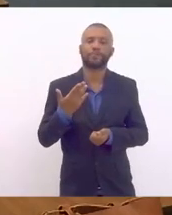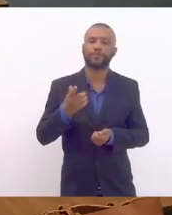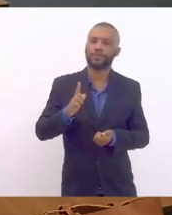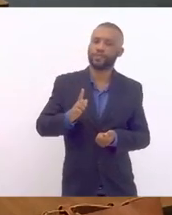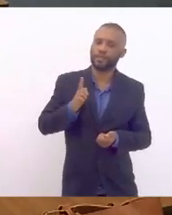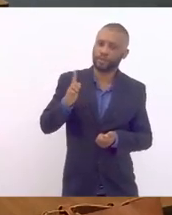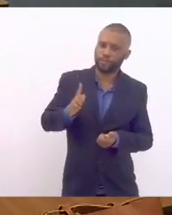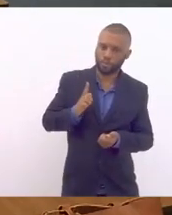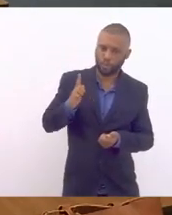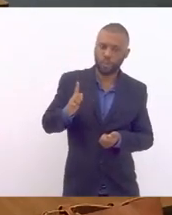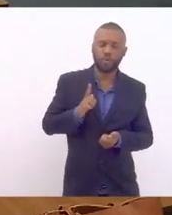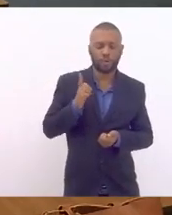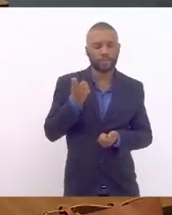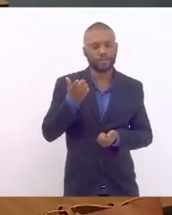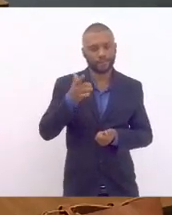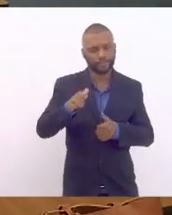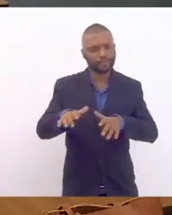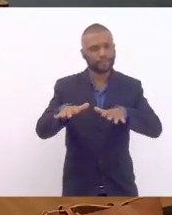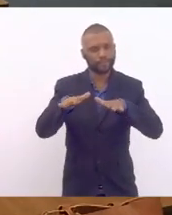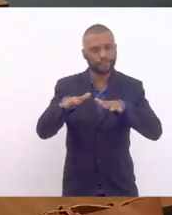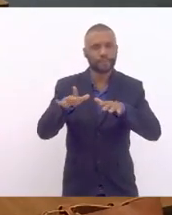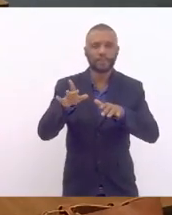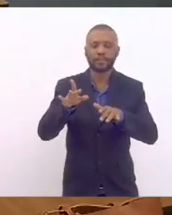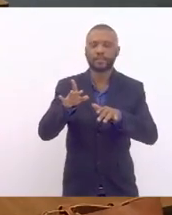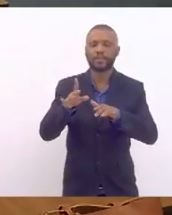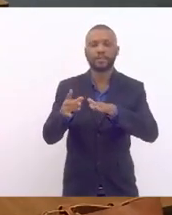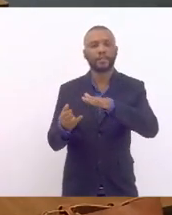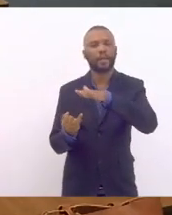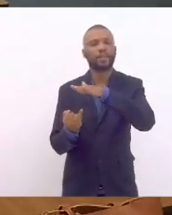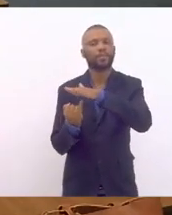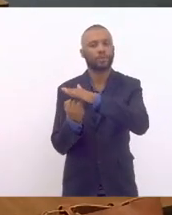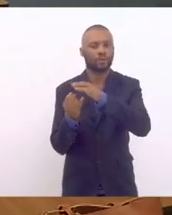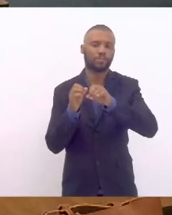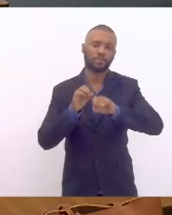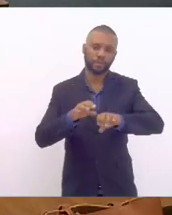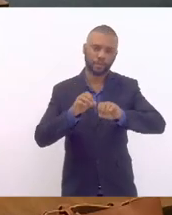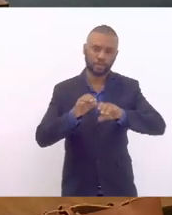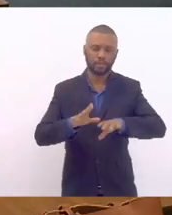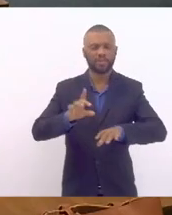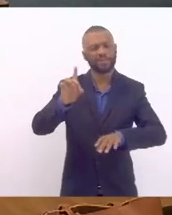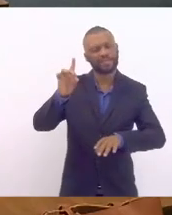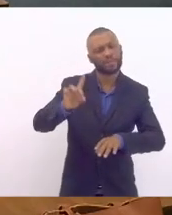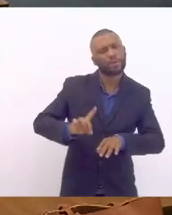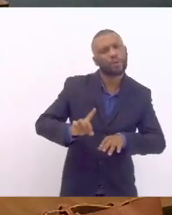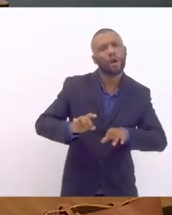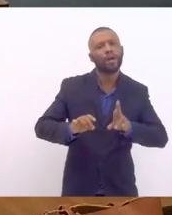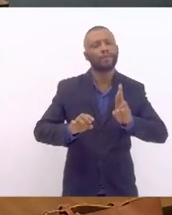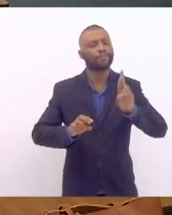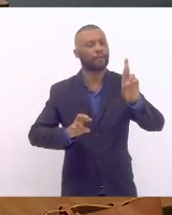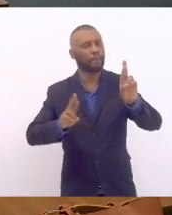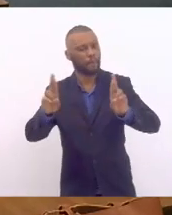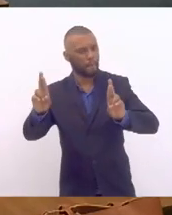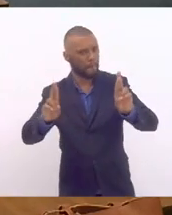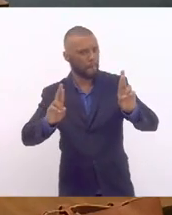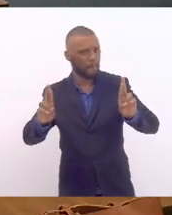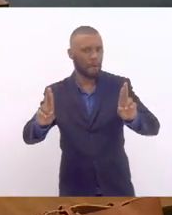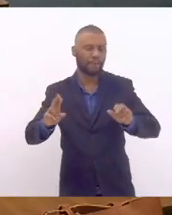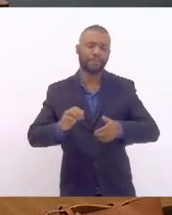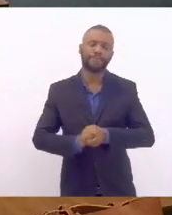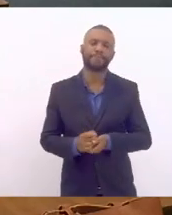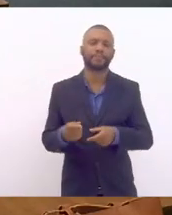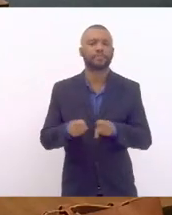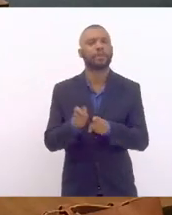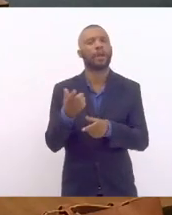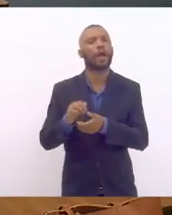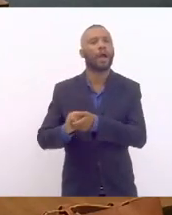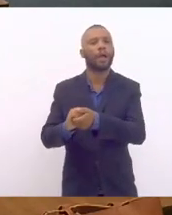gestores e gestoras das instituições de ensino reitores e diretores todos aqui presentes sal da